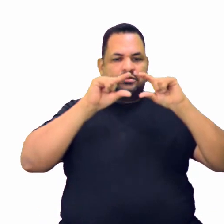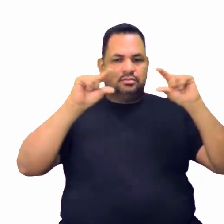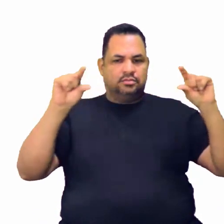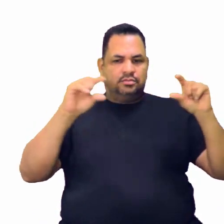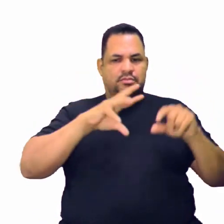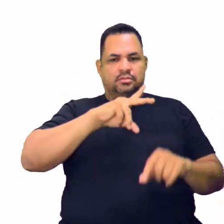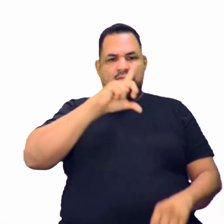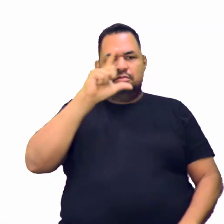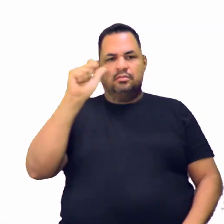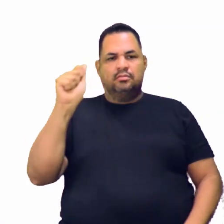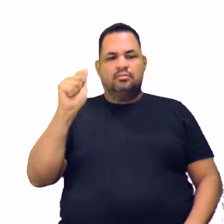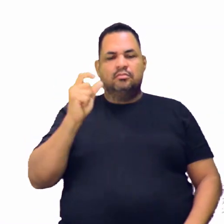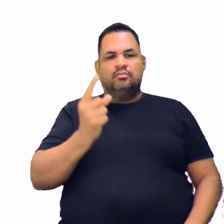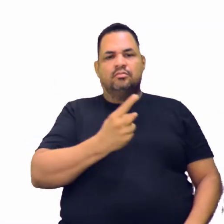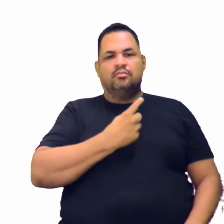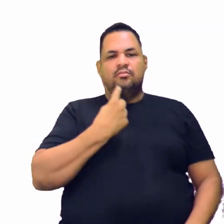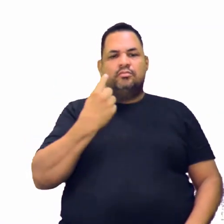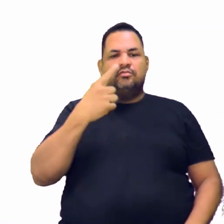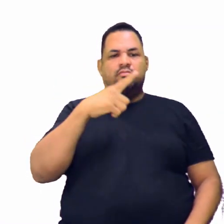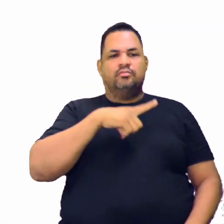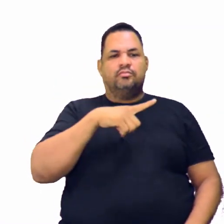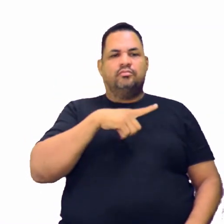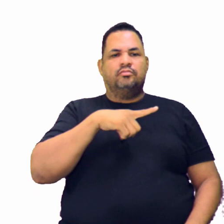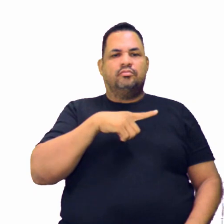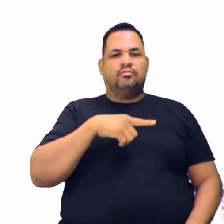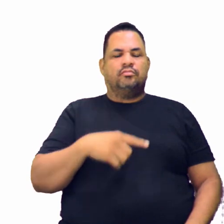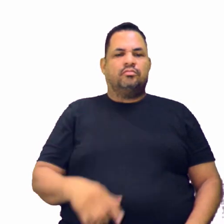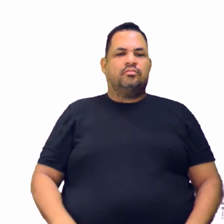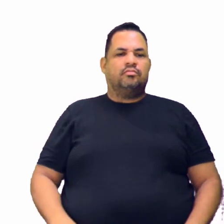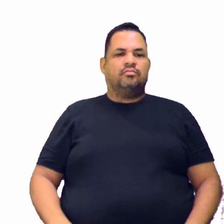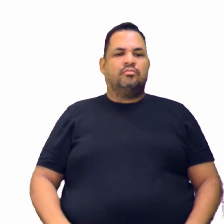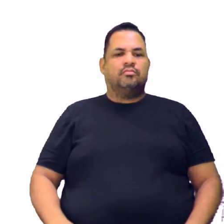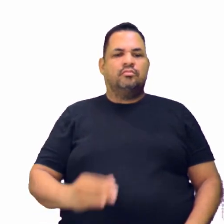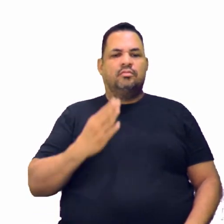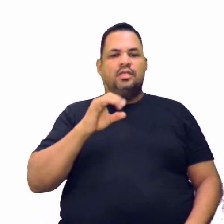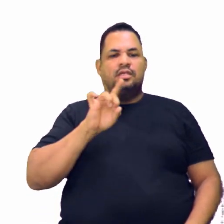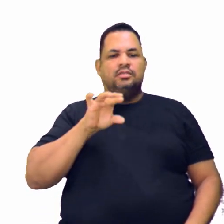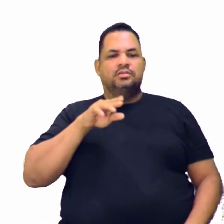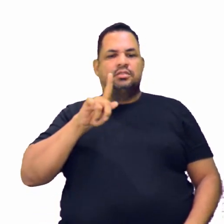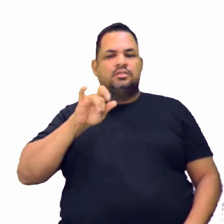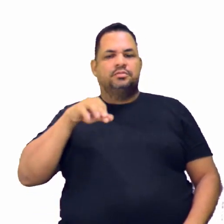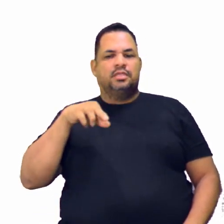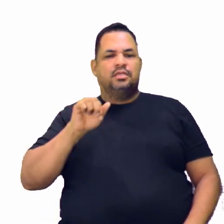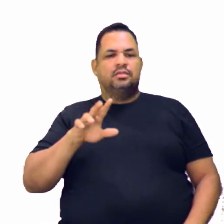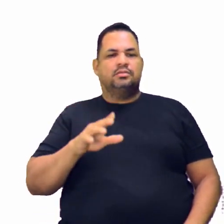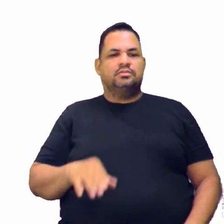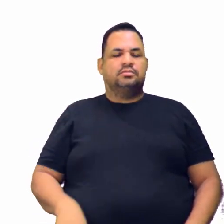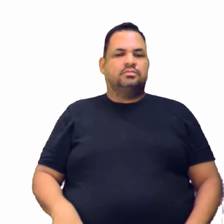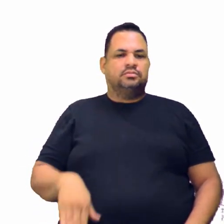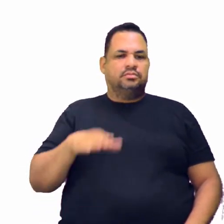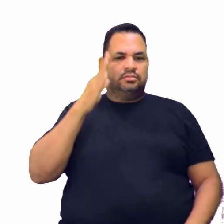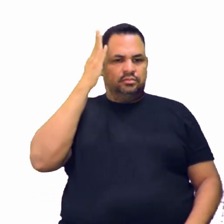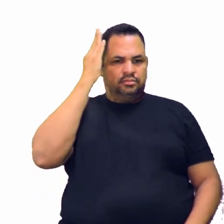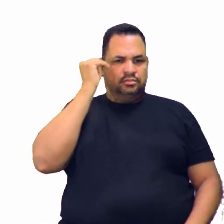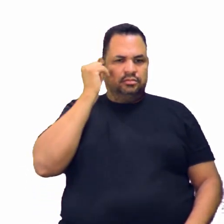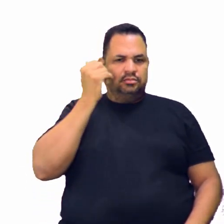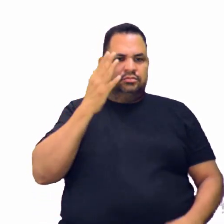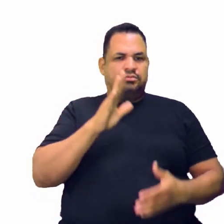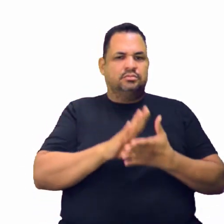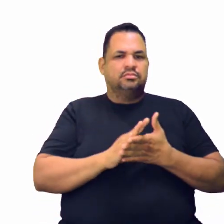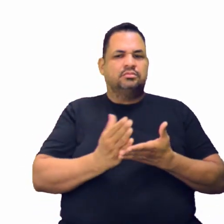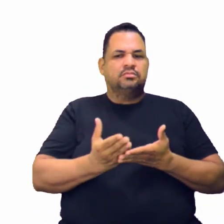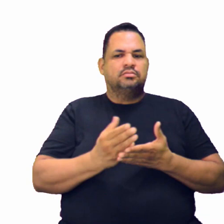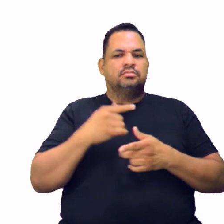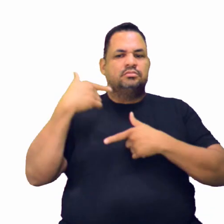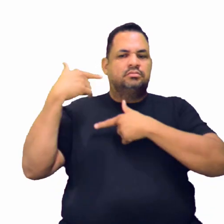mensagem. Nós temos aqui a mensagem de Clarice Lispector. Sabia que Clarice Lispector faz parte